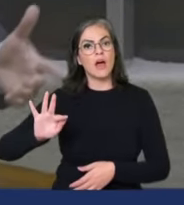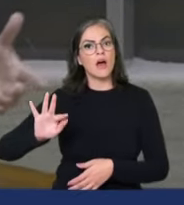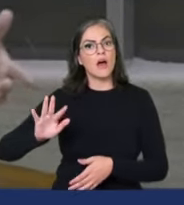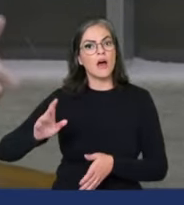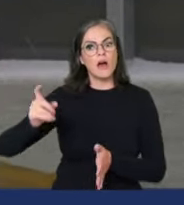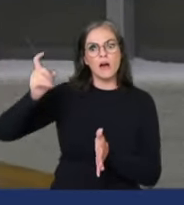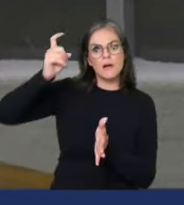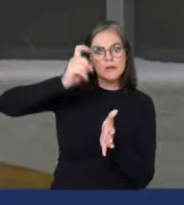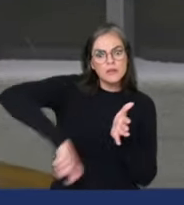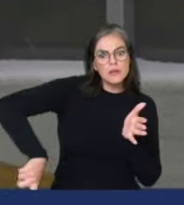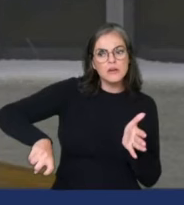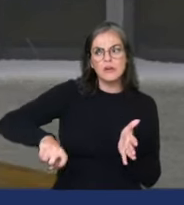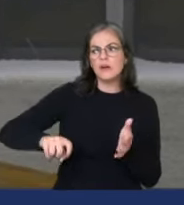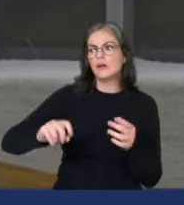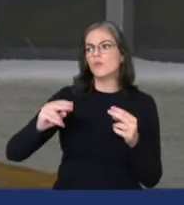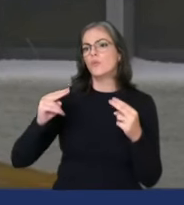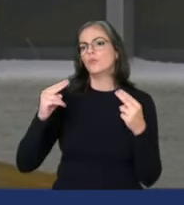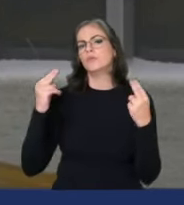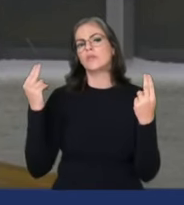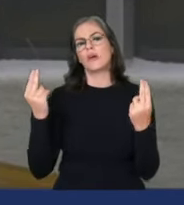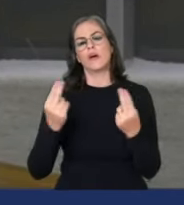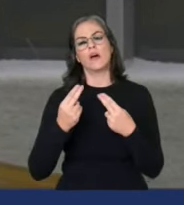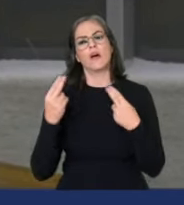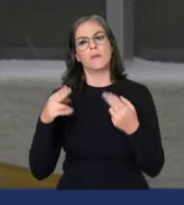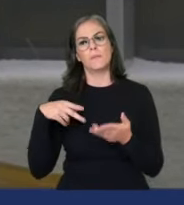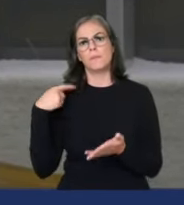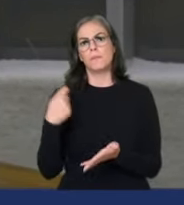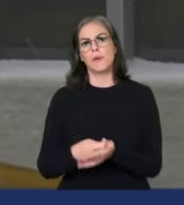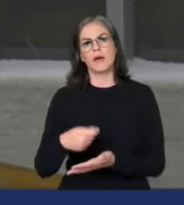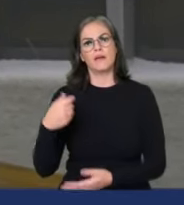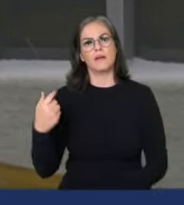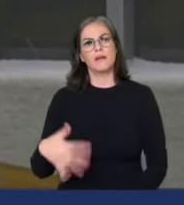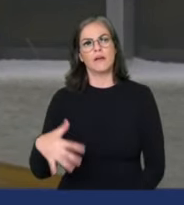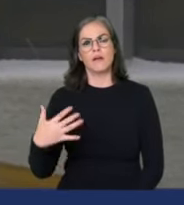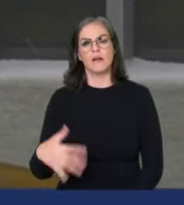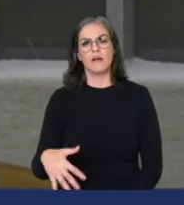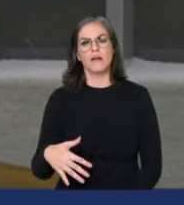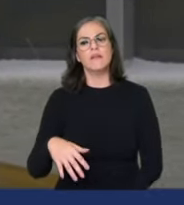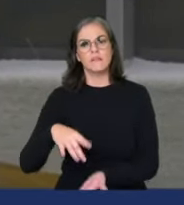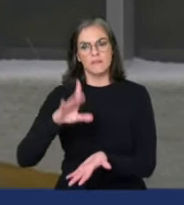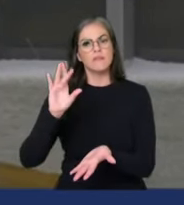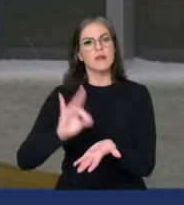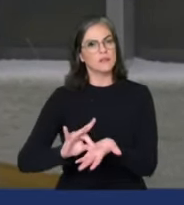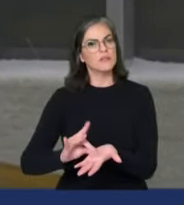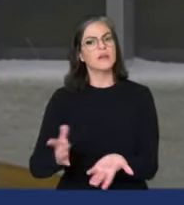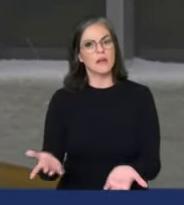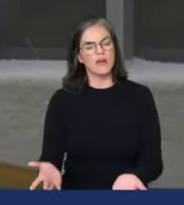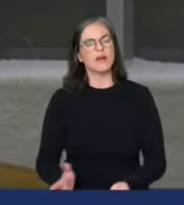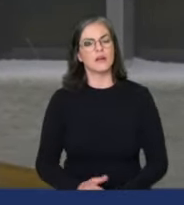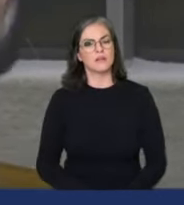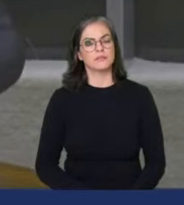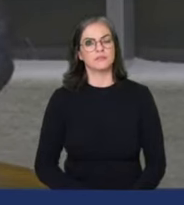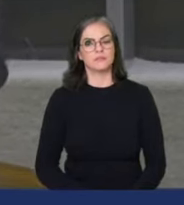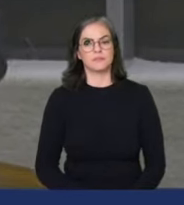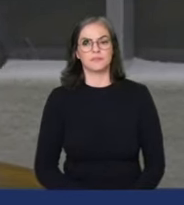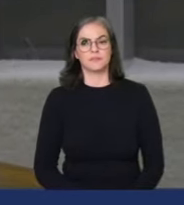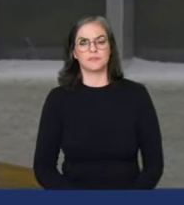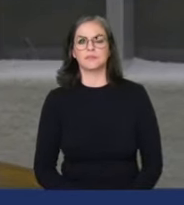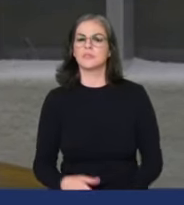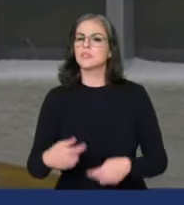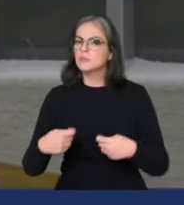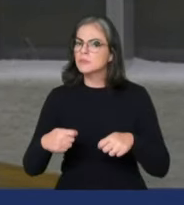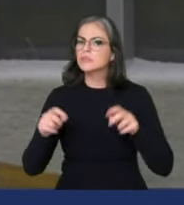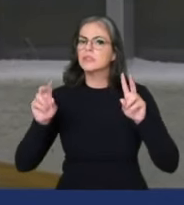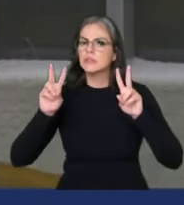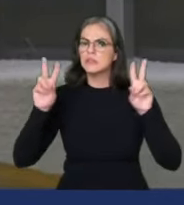Gente, não dá. O povo não aguenta mais pagar essa conta. Essa é a verdade. Ou a gente começa a enfrentar o assunto como